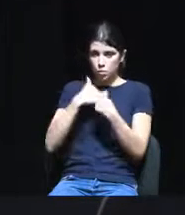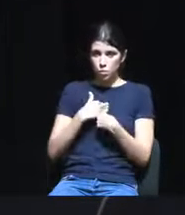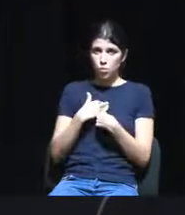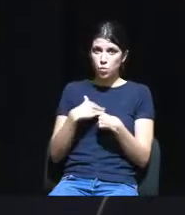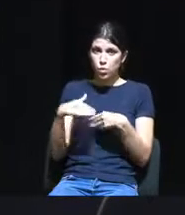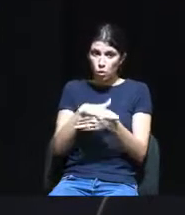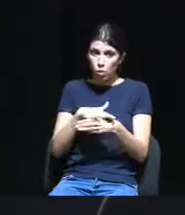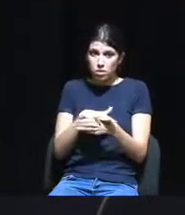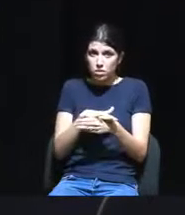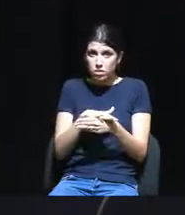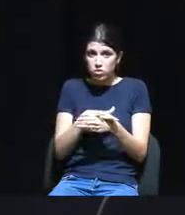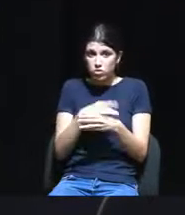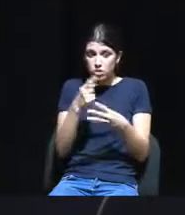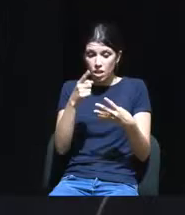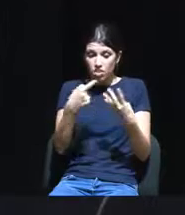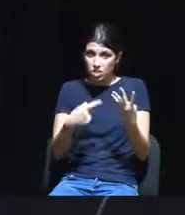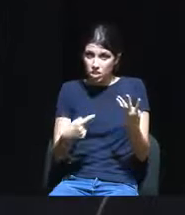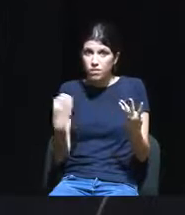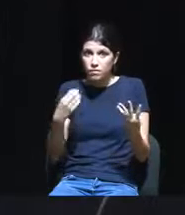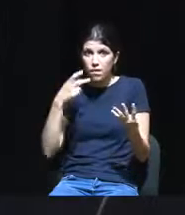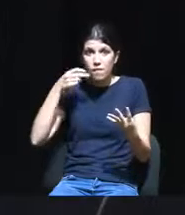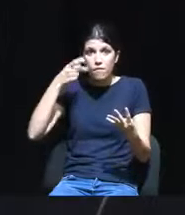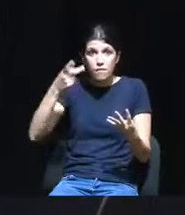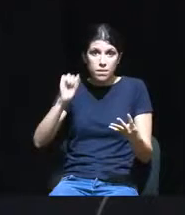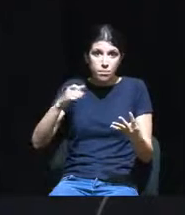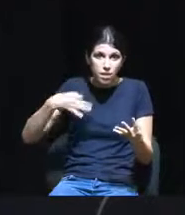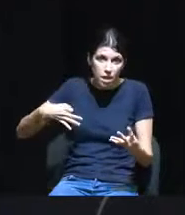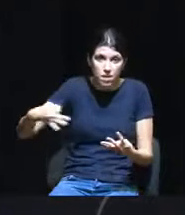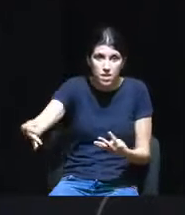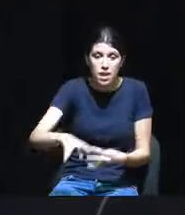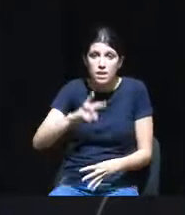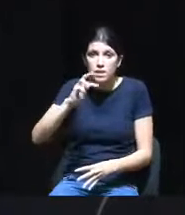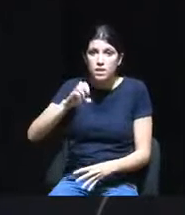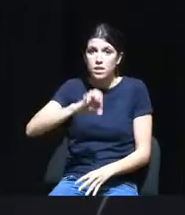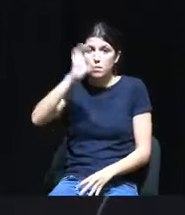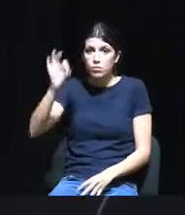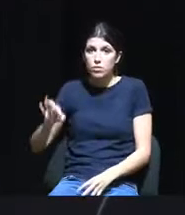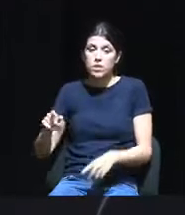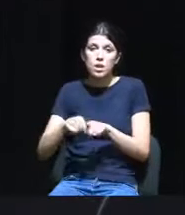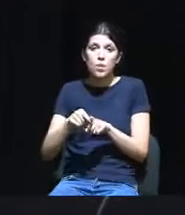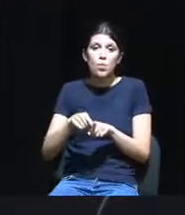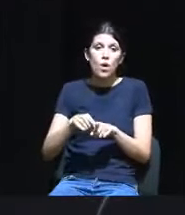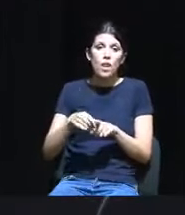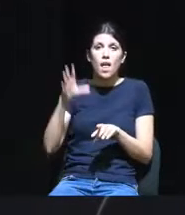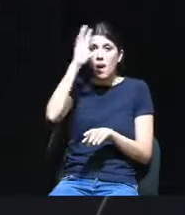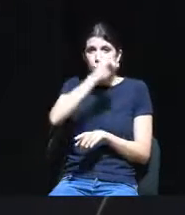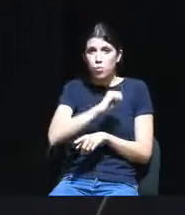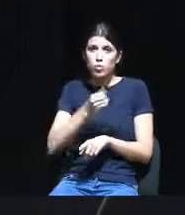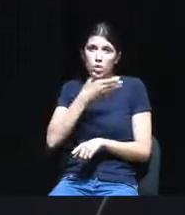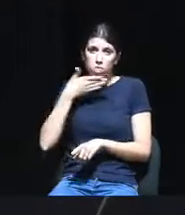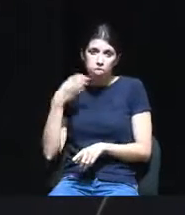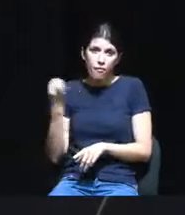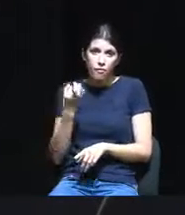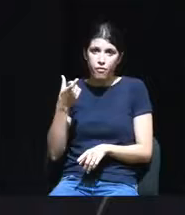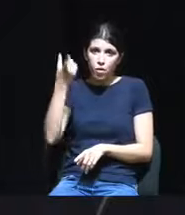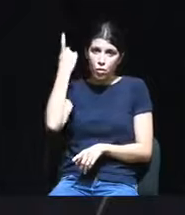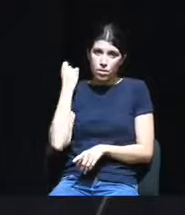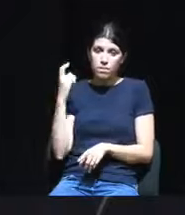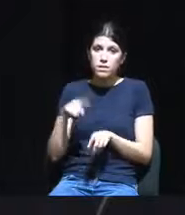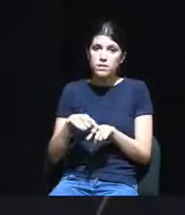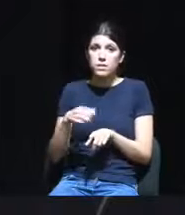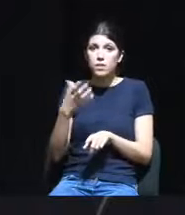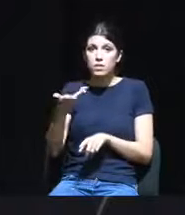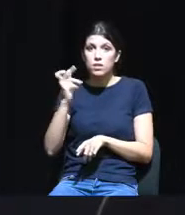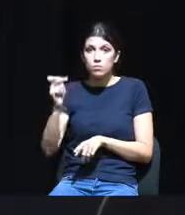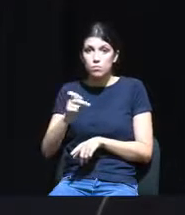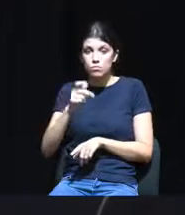seus contextos do cotidiano. 30% afirma ter sido vítima de algum tipo de abuso no último ano, 5% sofreu um ataque